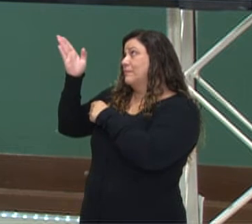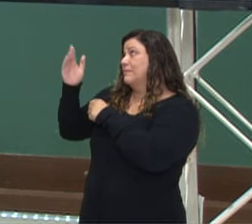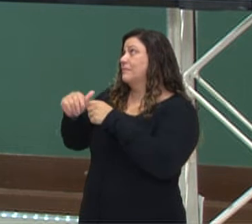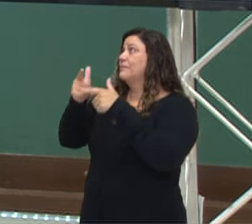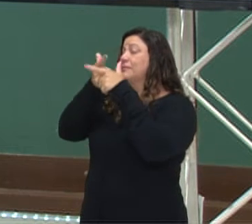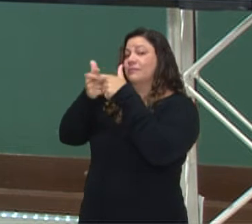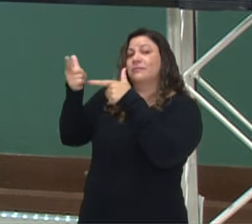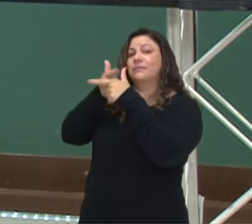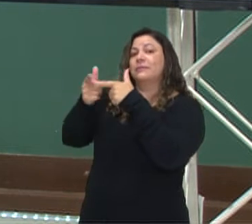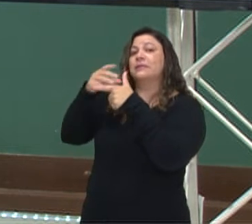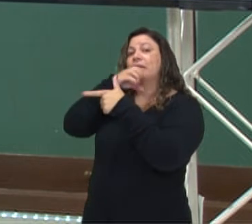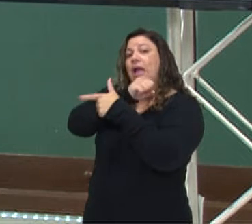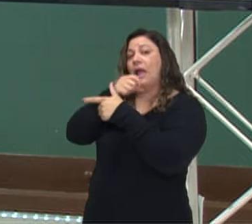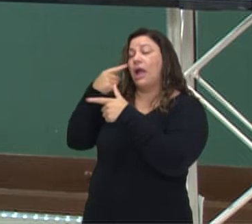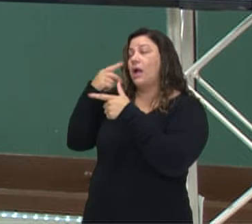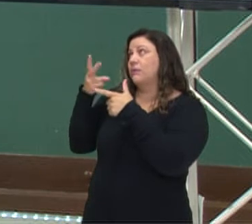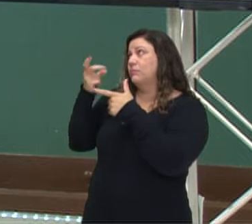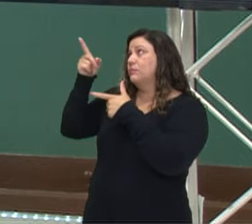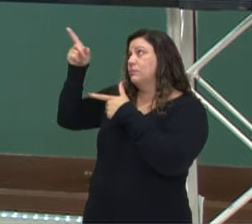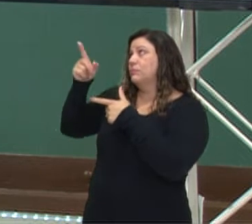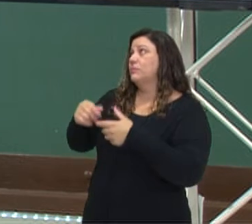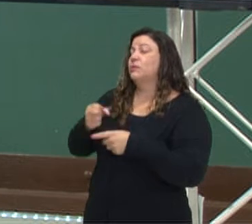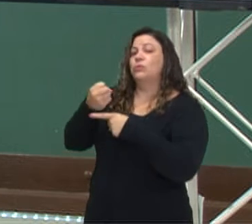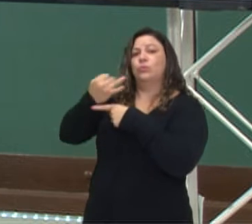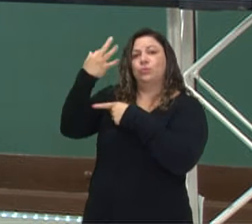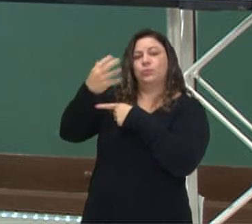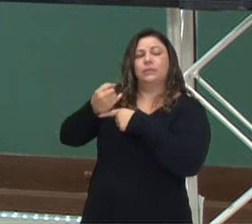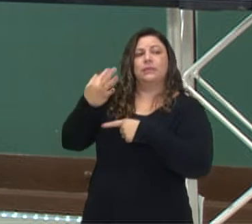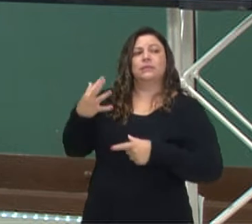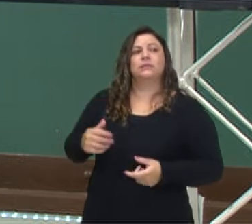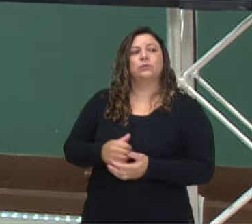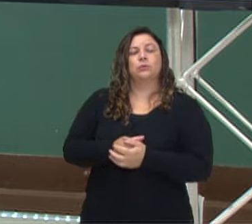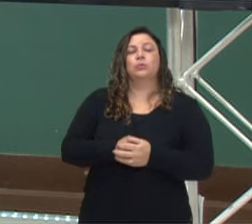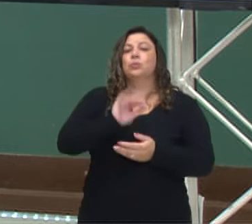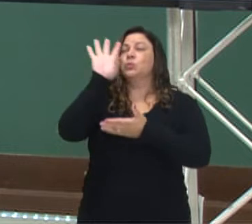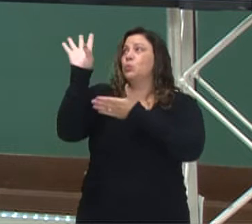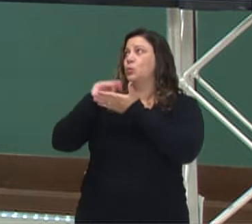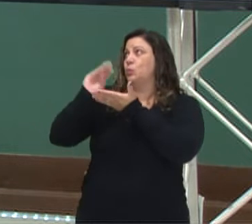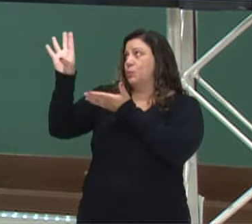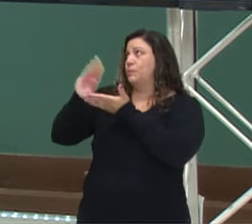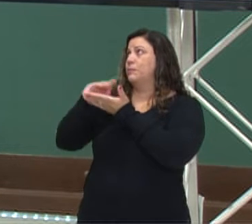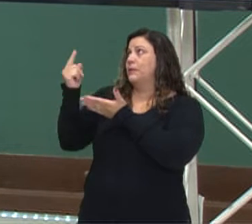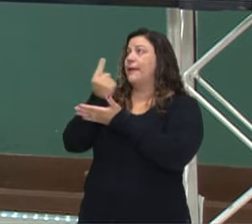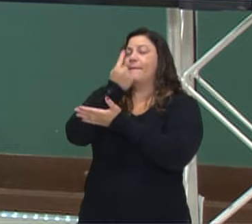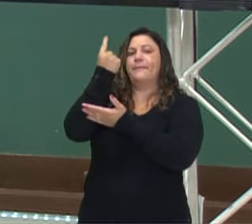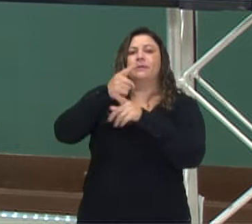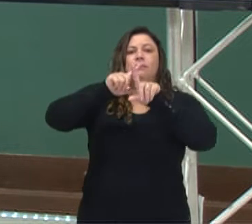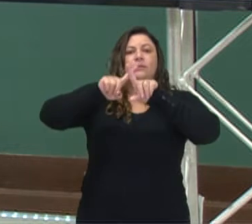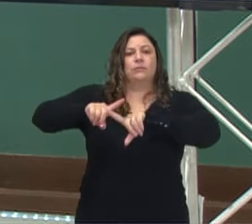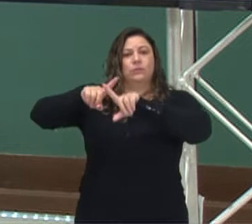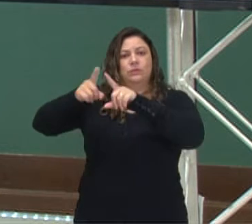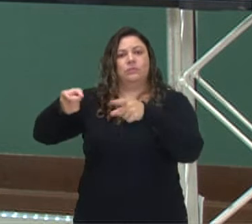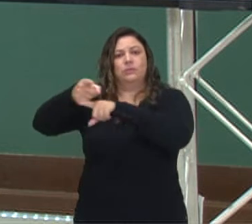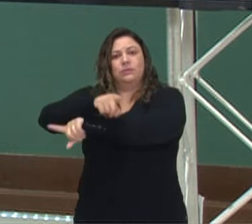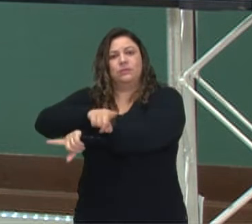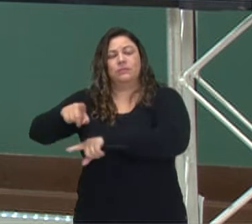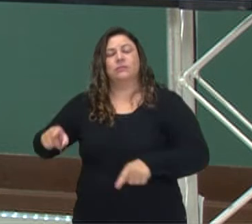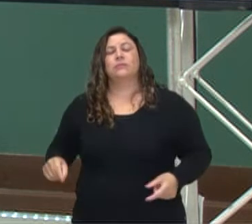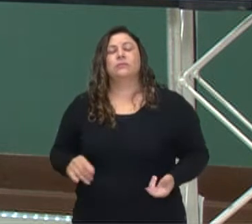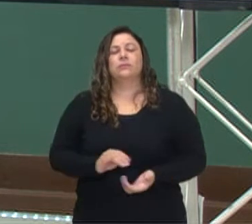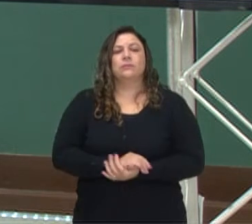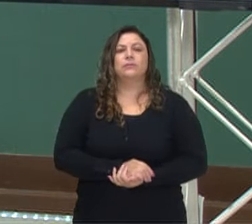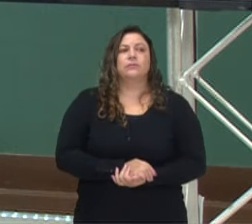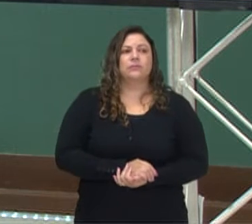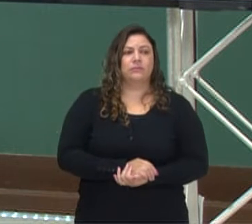rapidinho. Na divisão de fração, eu faço o quê? Copio a primeira fração e multiplico pelo inverso da segunda,